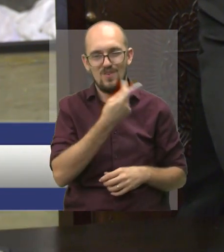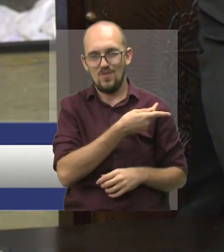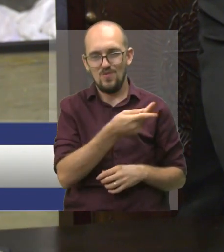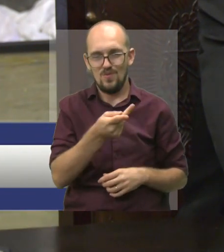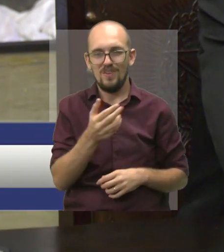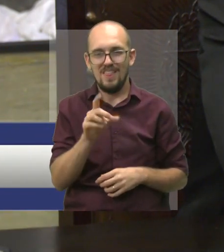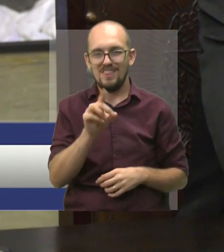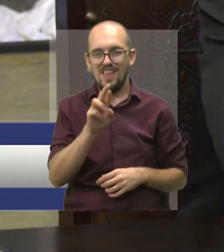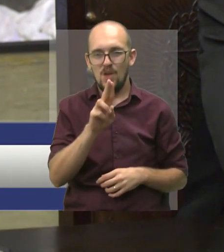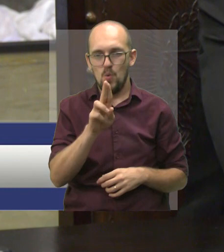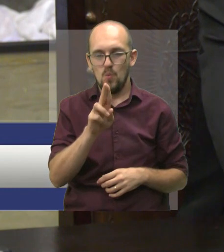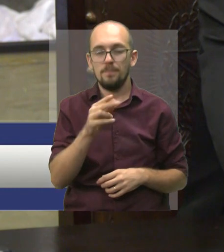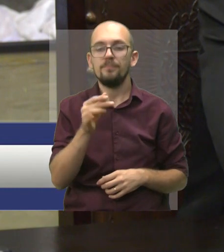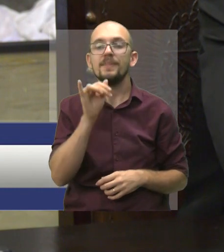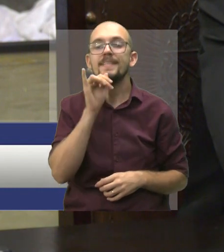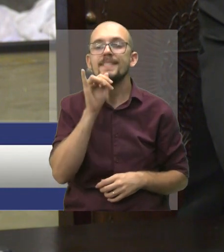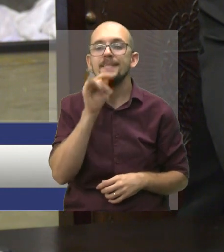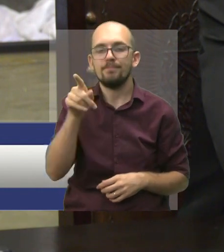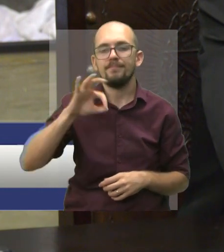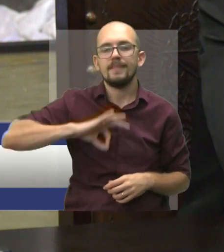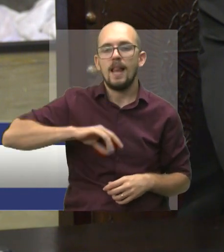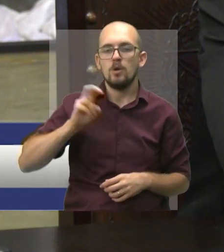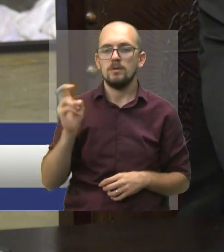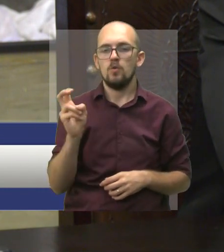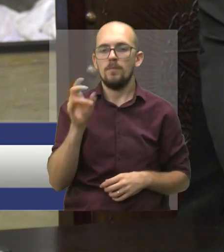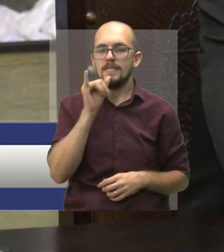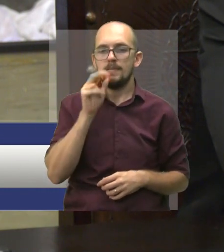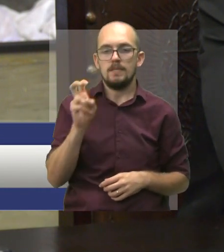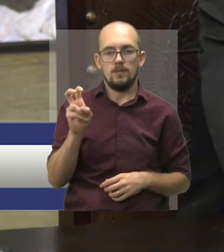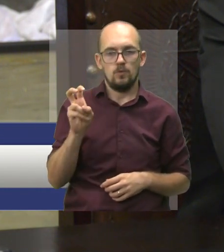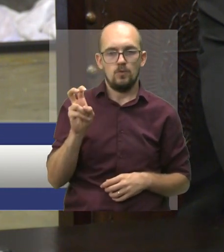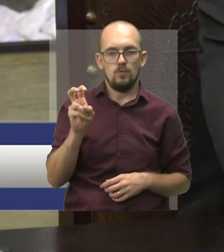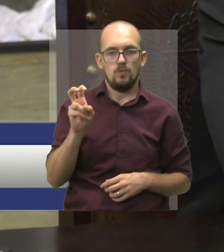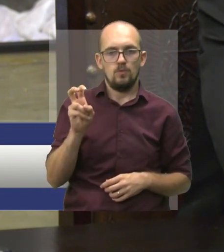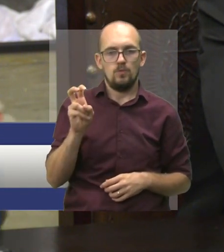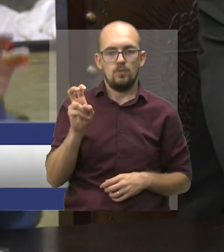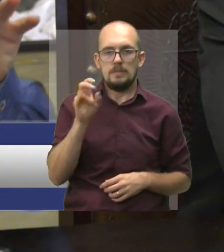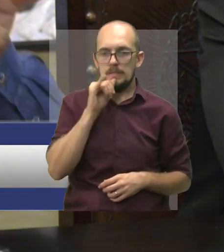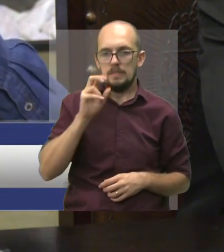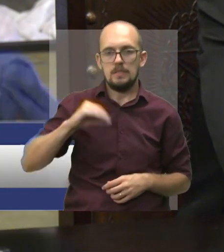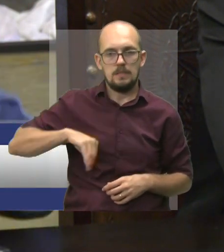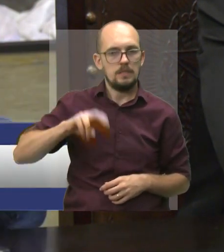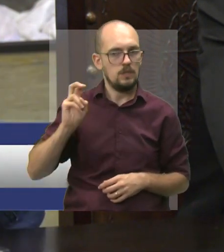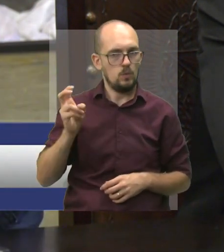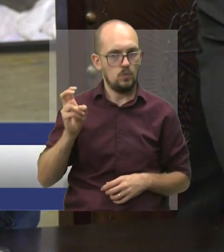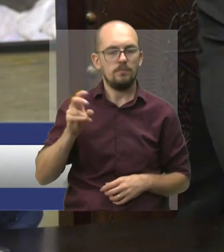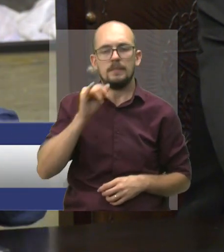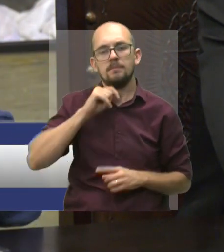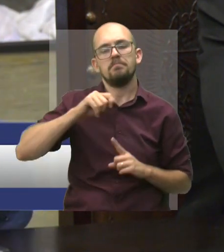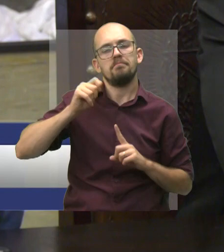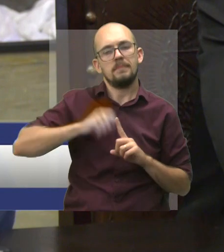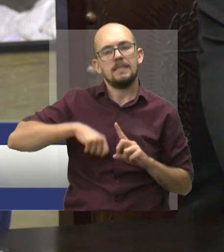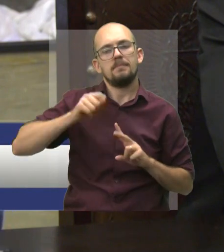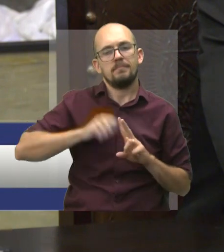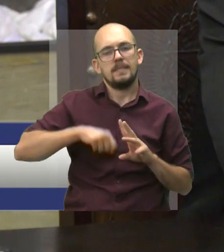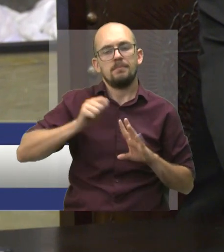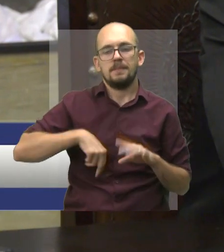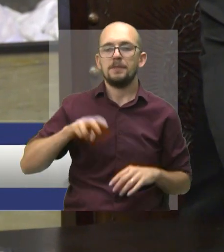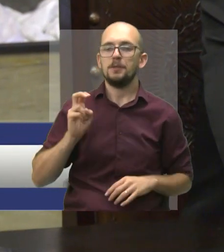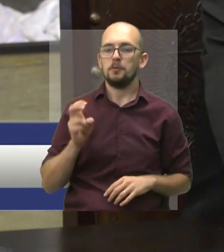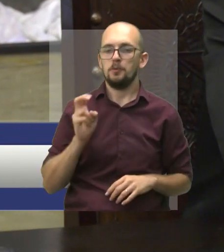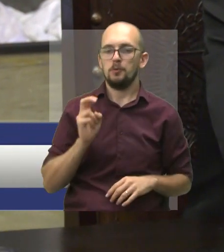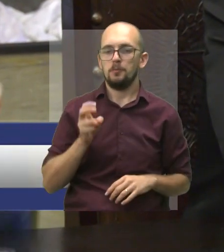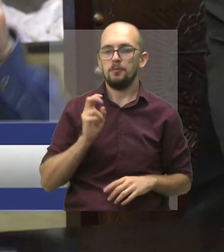vocês. Veja bem, você ganha 5 mil por mês. 5. Todo mês você ganha 5 mil, você sustenta a sua casa. E se